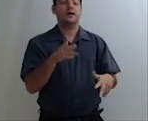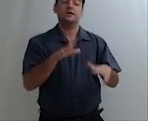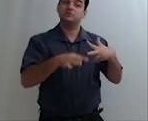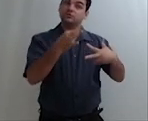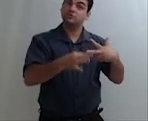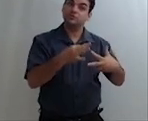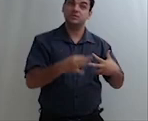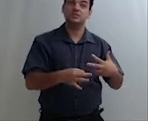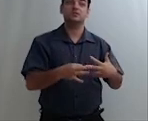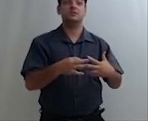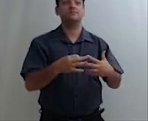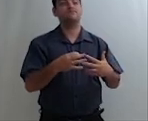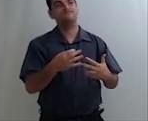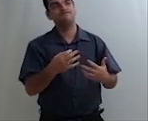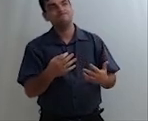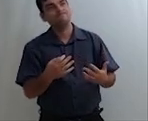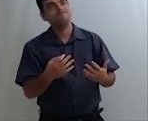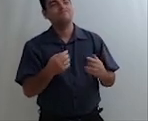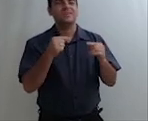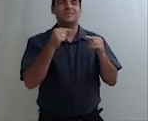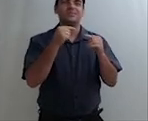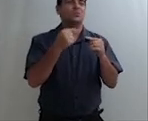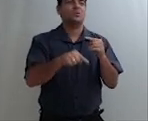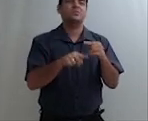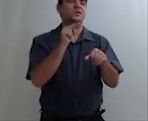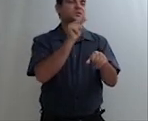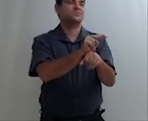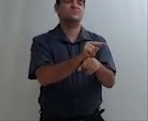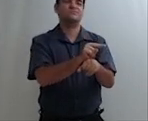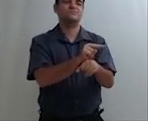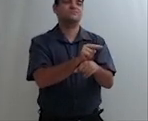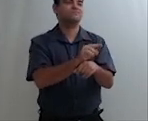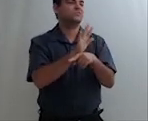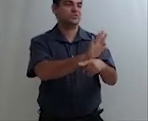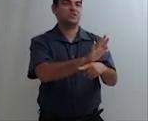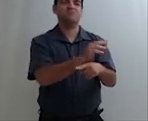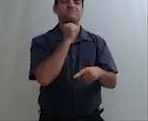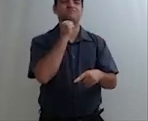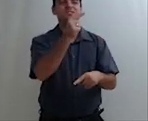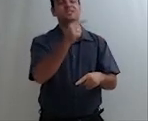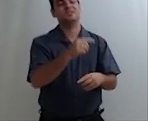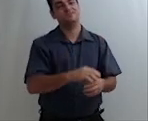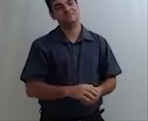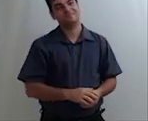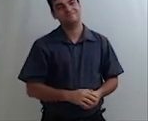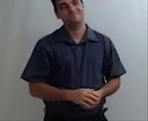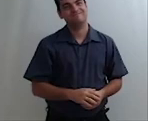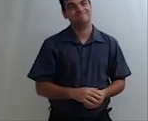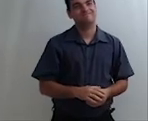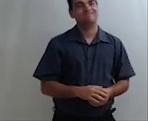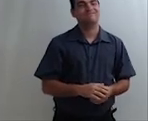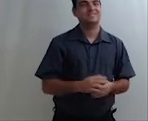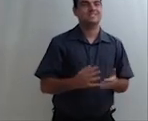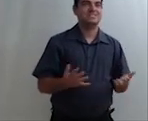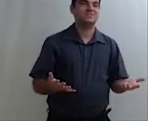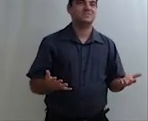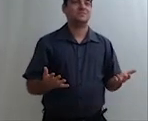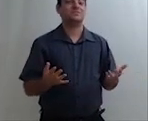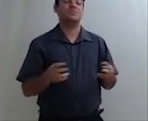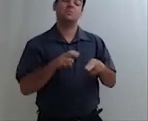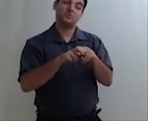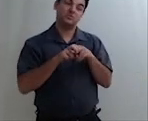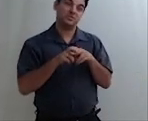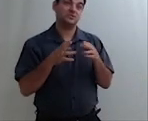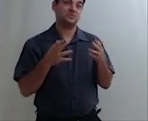causar a desproteção de da vida de pessoas né então apenas por isso eu